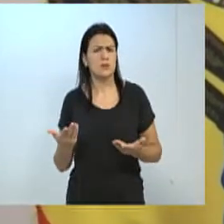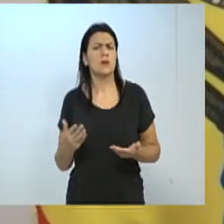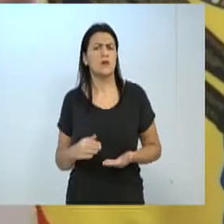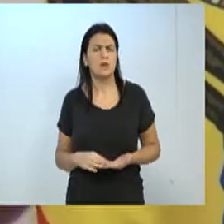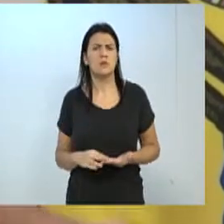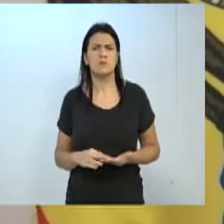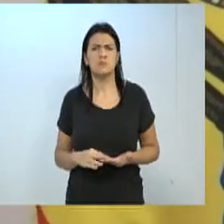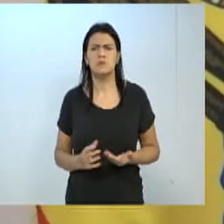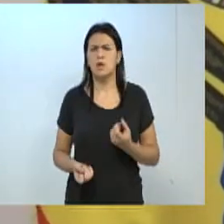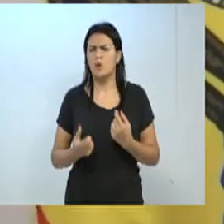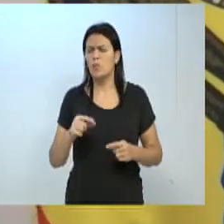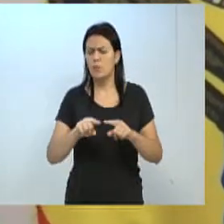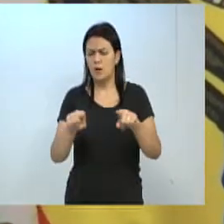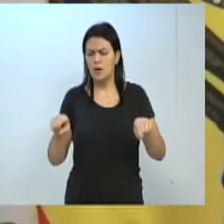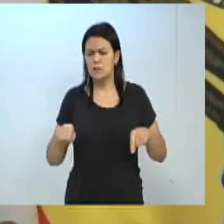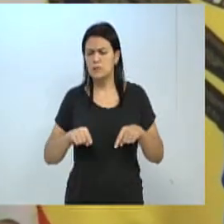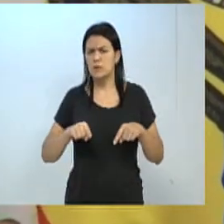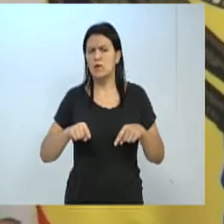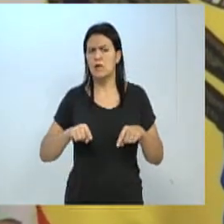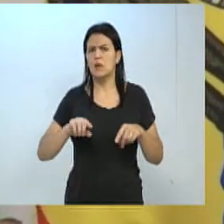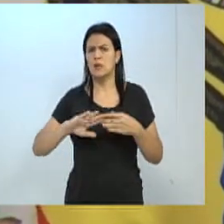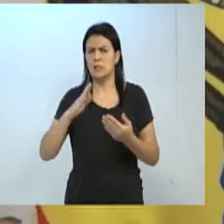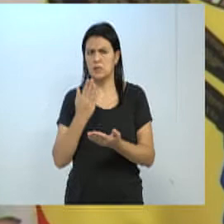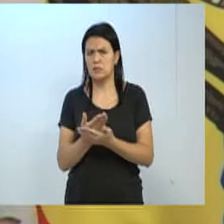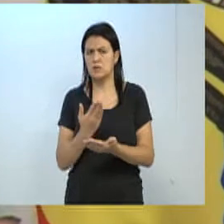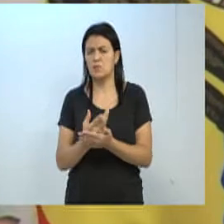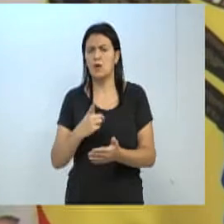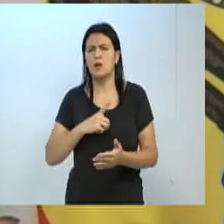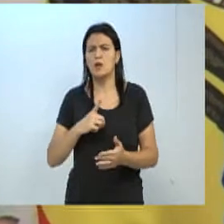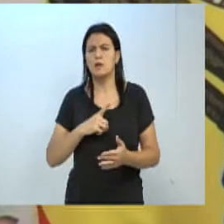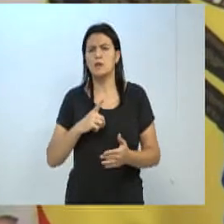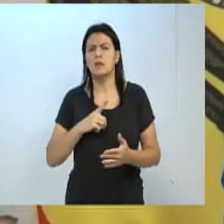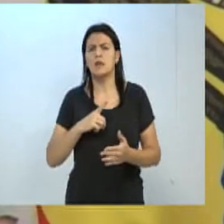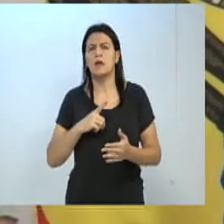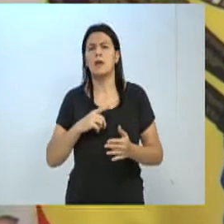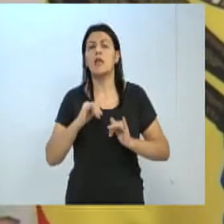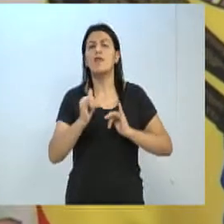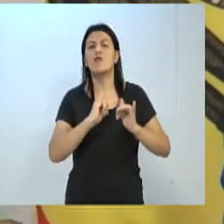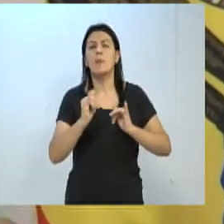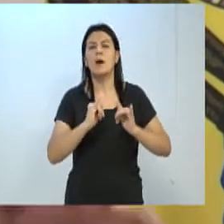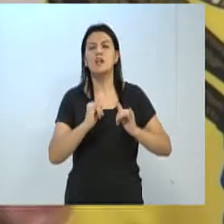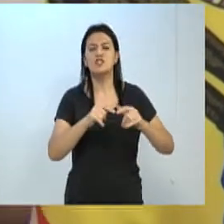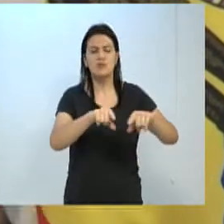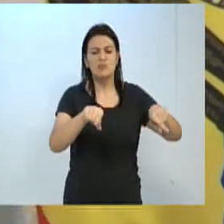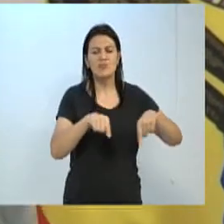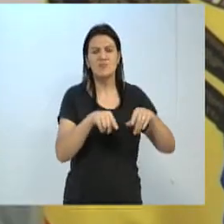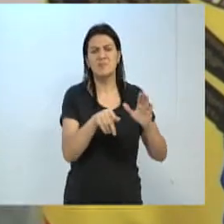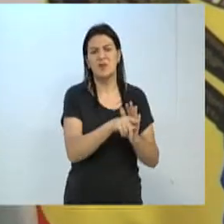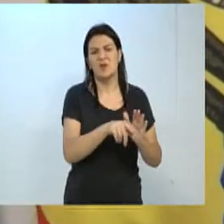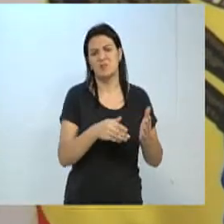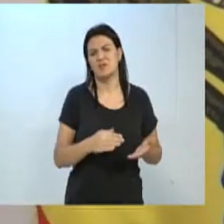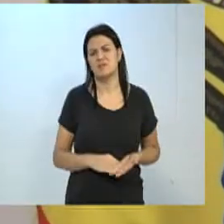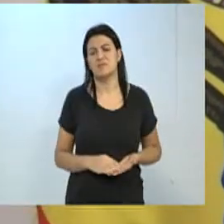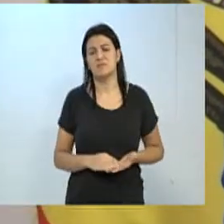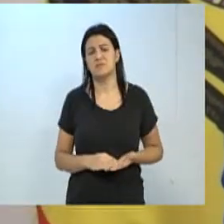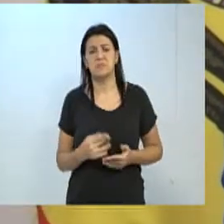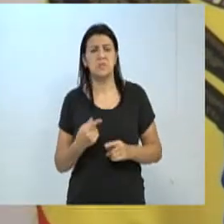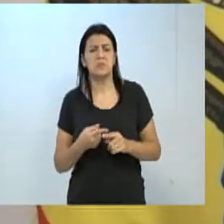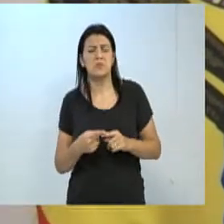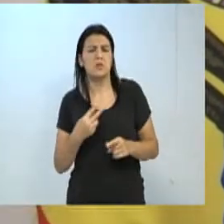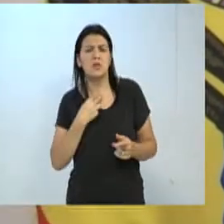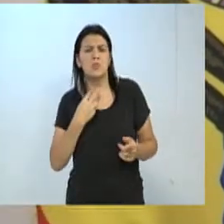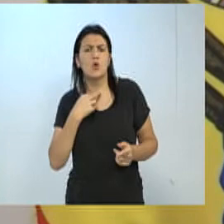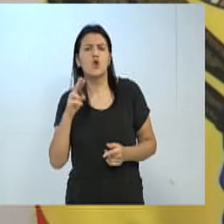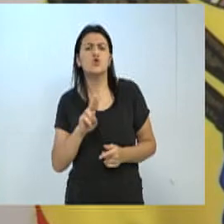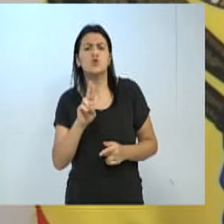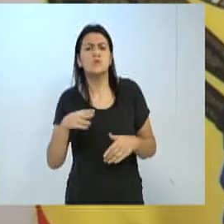algumas salas, colégios, que têm laboratório de informática. Tá? E por que nós não usamos a estrutura que a indústria tem